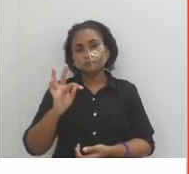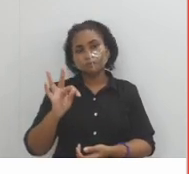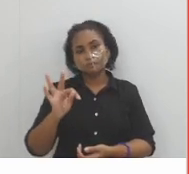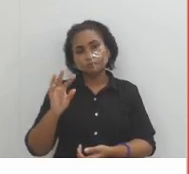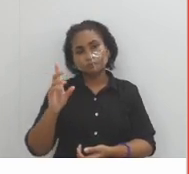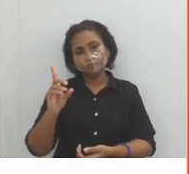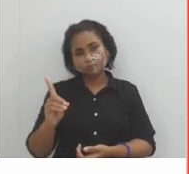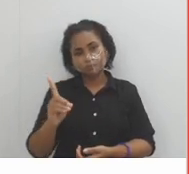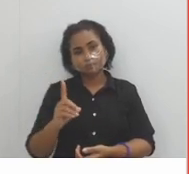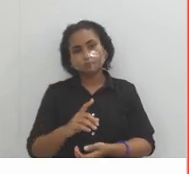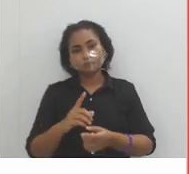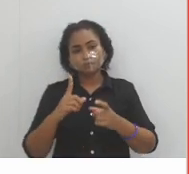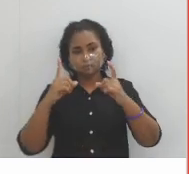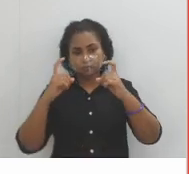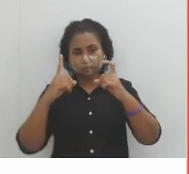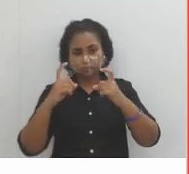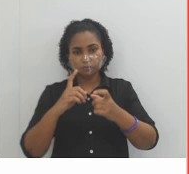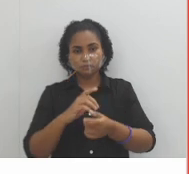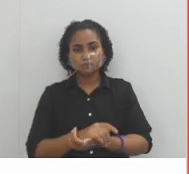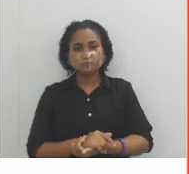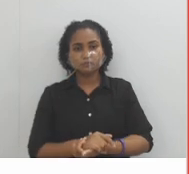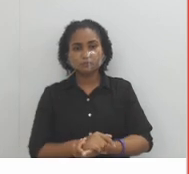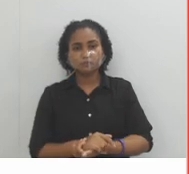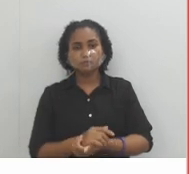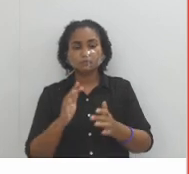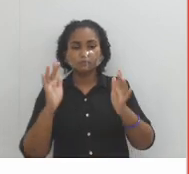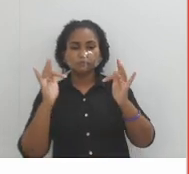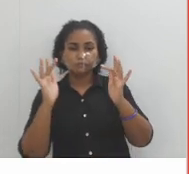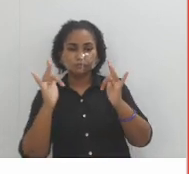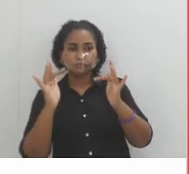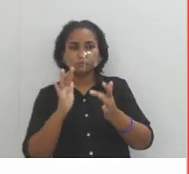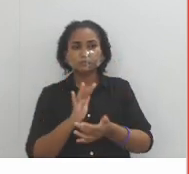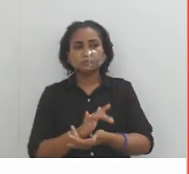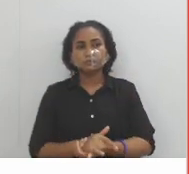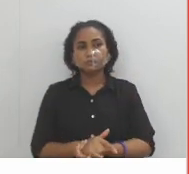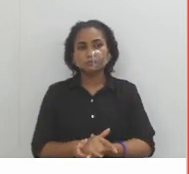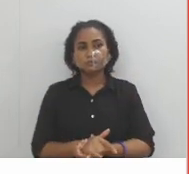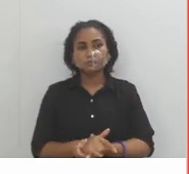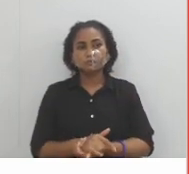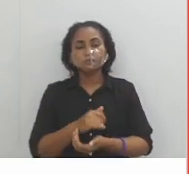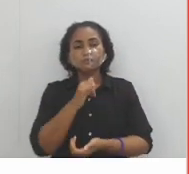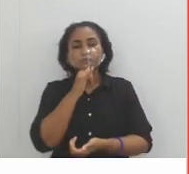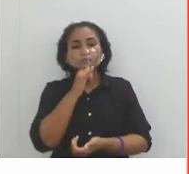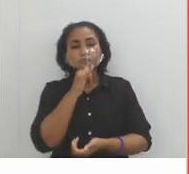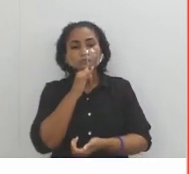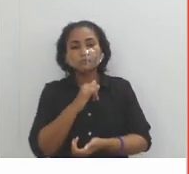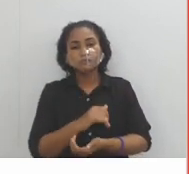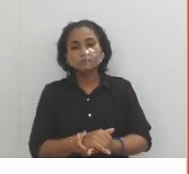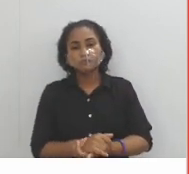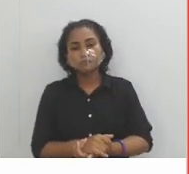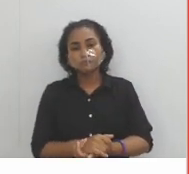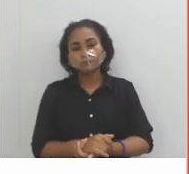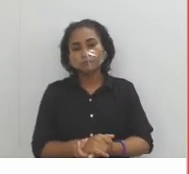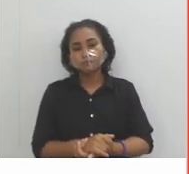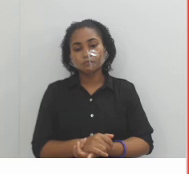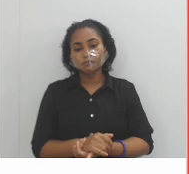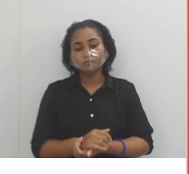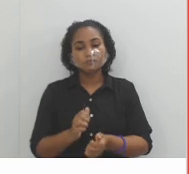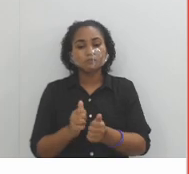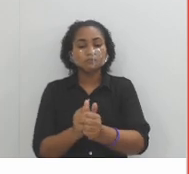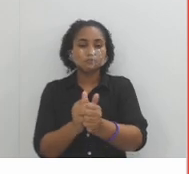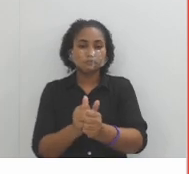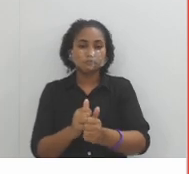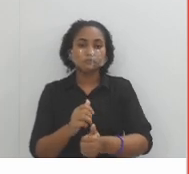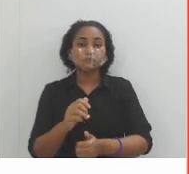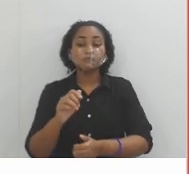dá um print, tira uma foto, né? Namorar, né? É um exemplo, ninguém namora com,